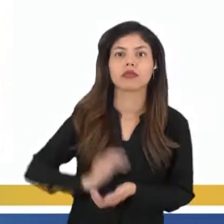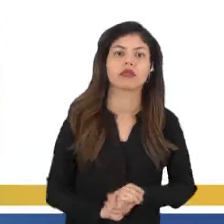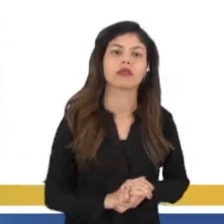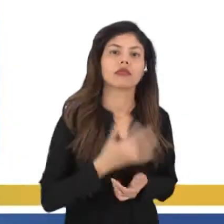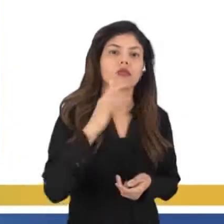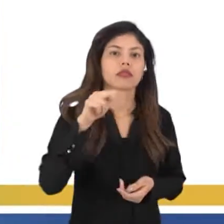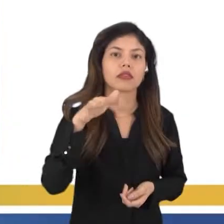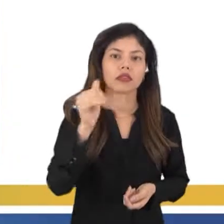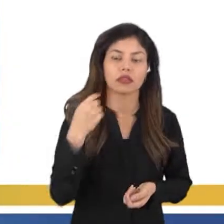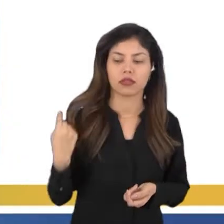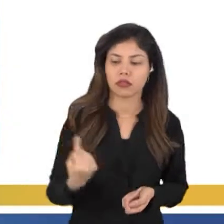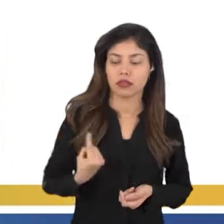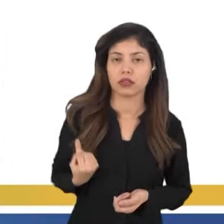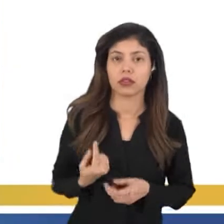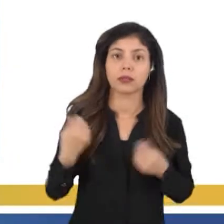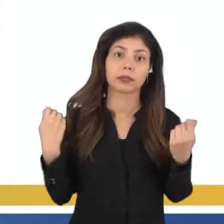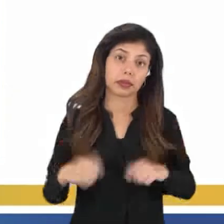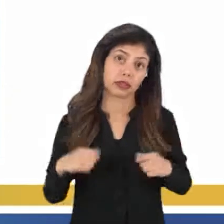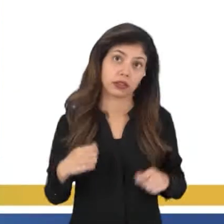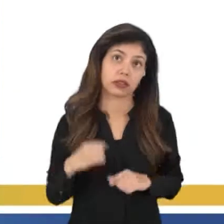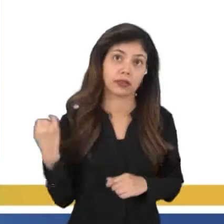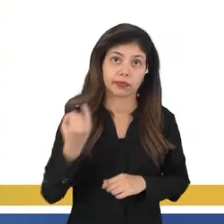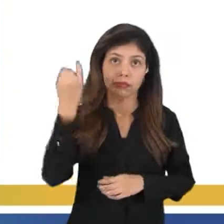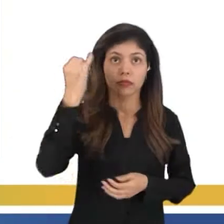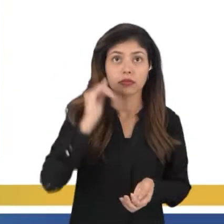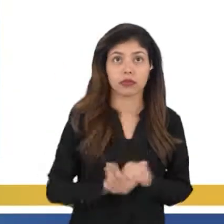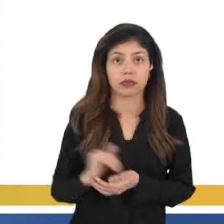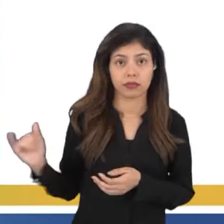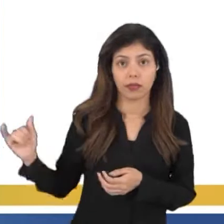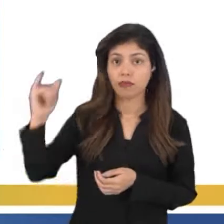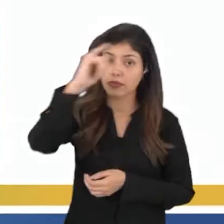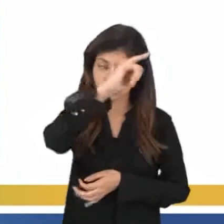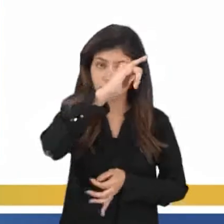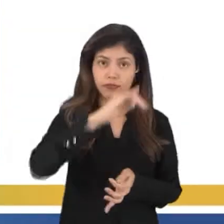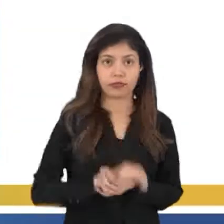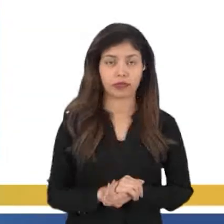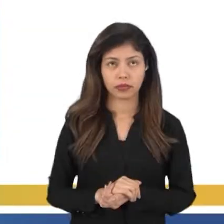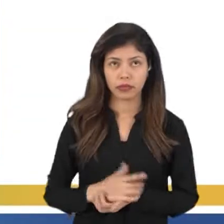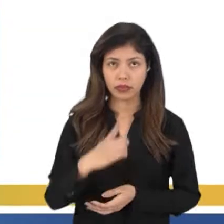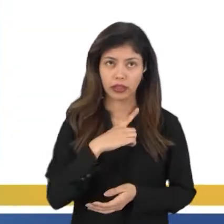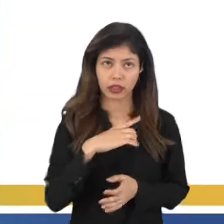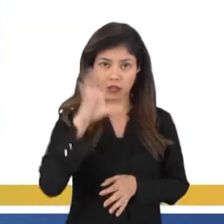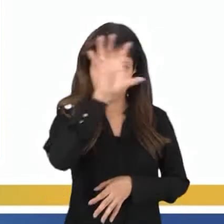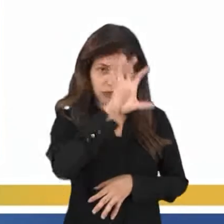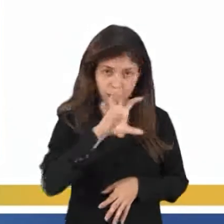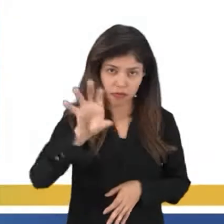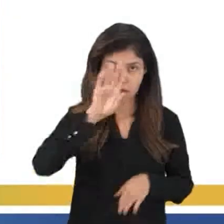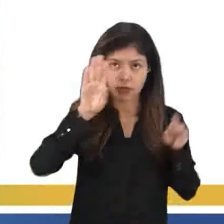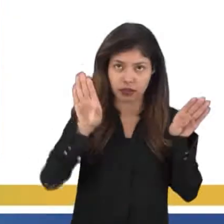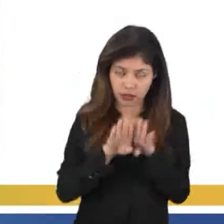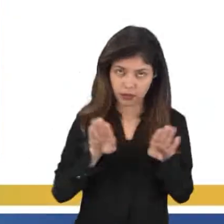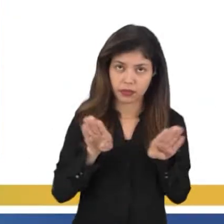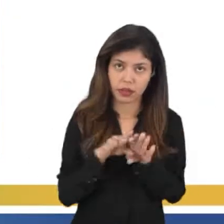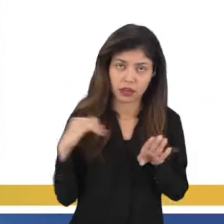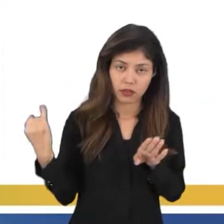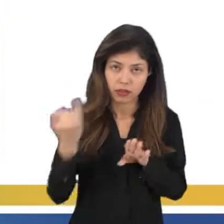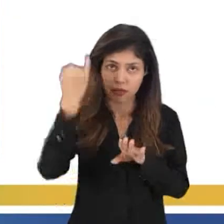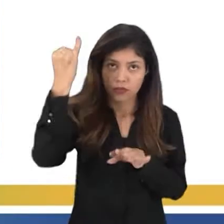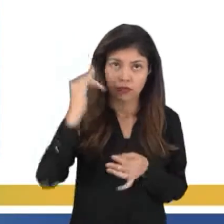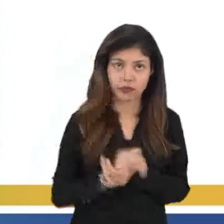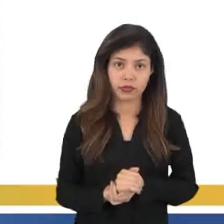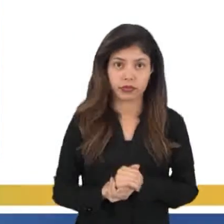função do seu isolamento, dependem essencialmente desse tipo de transporte. E aí tem um mapa também dos